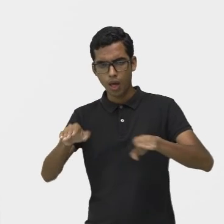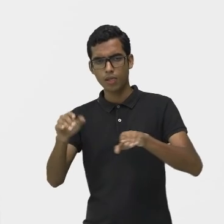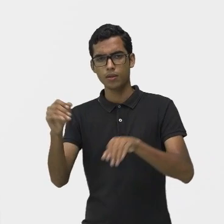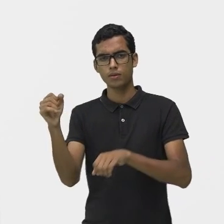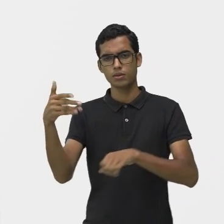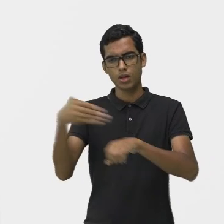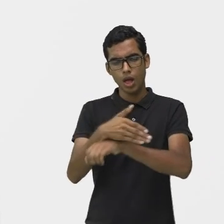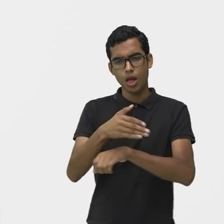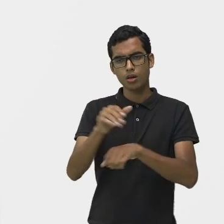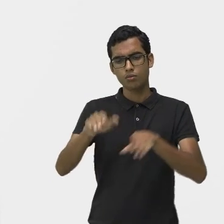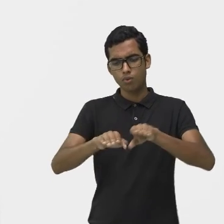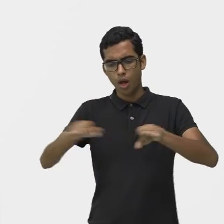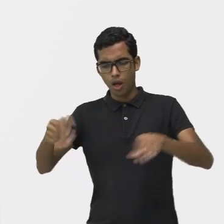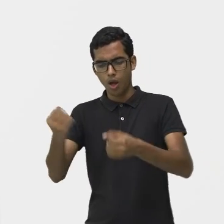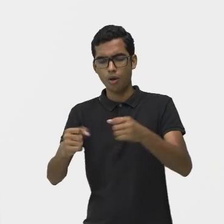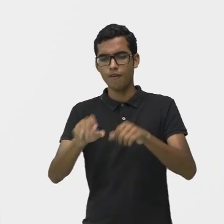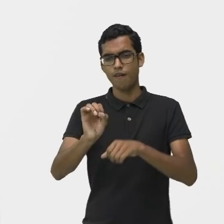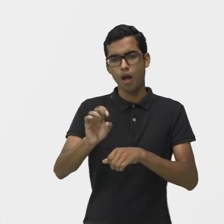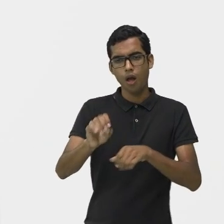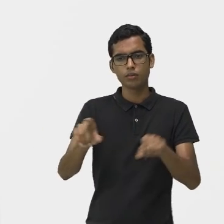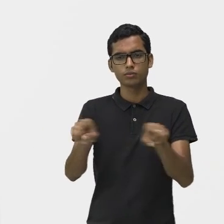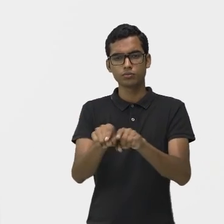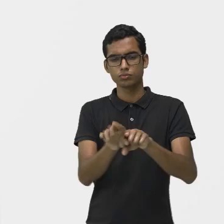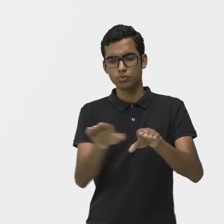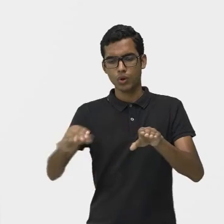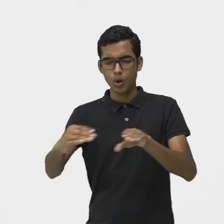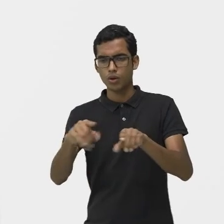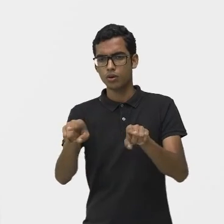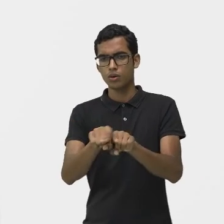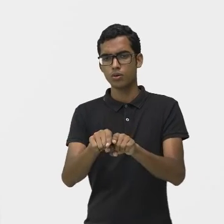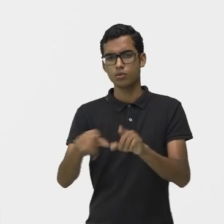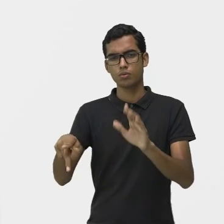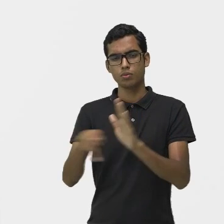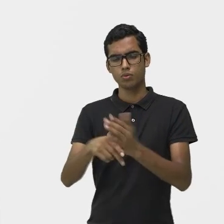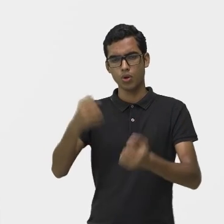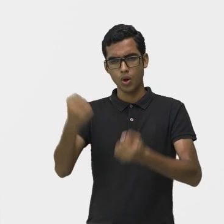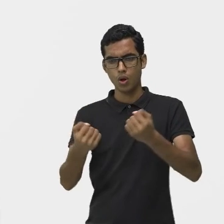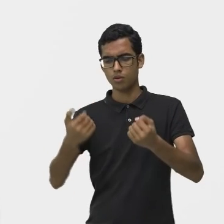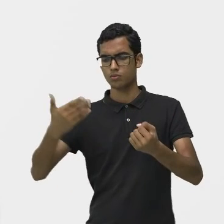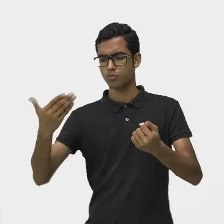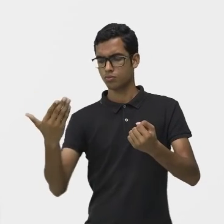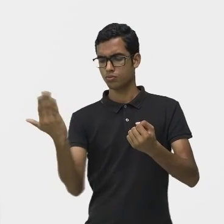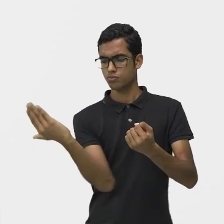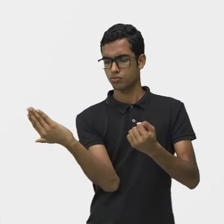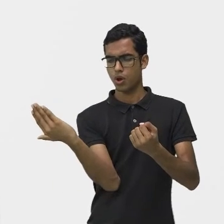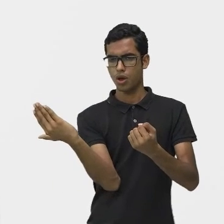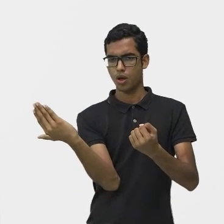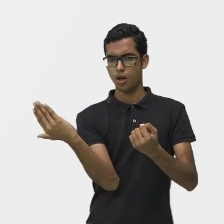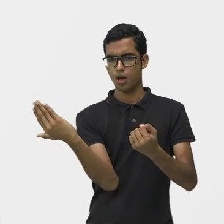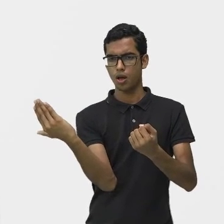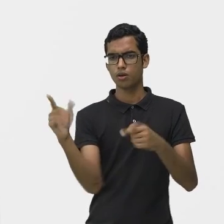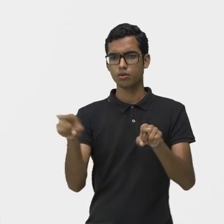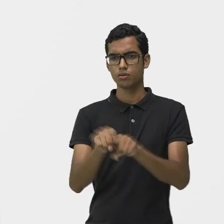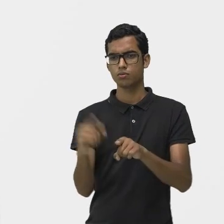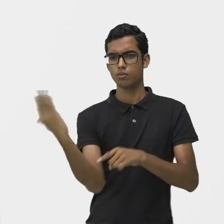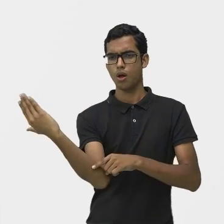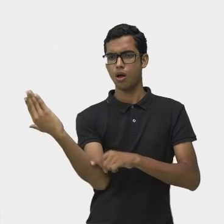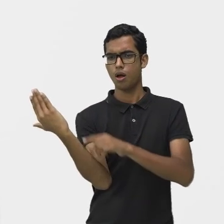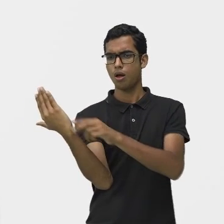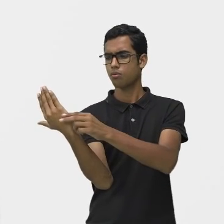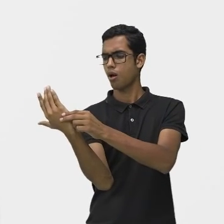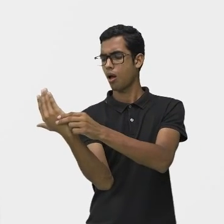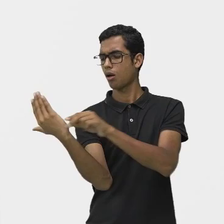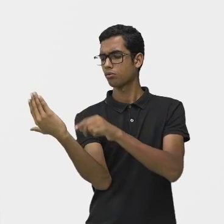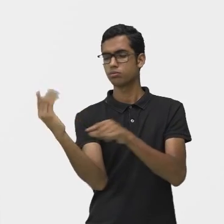Entrada de estacionamento e saída de estacionamento. E também os espelhos retrovisores dos veículos, os externos. Eles são